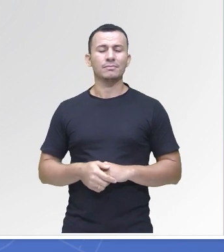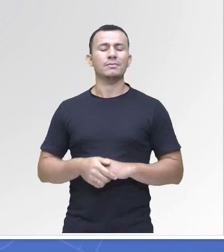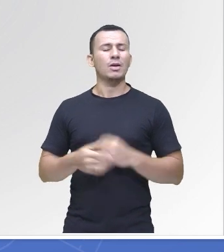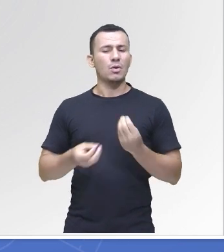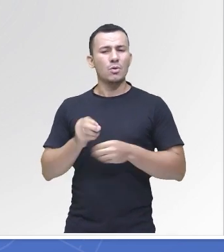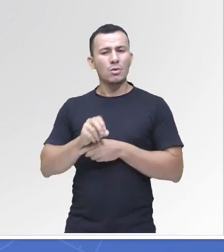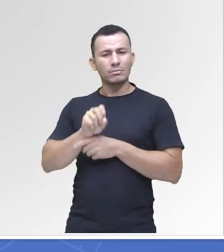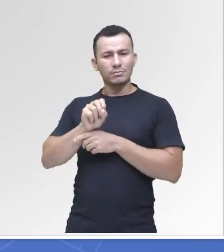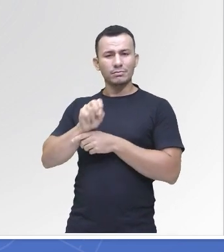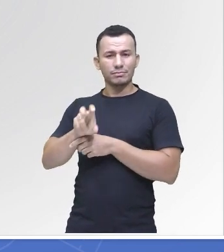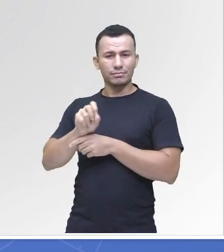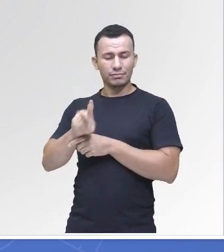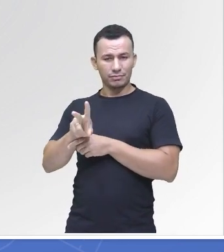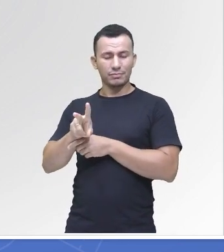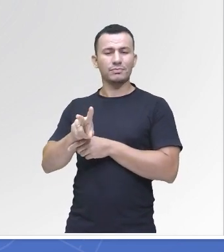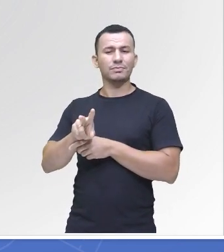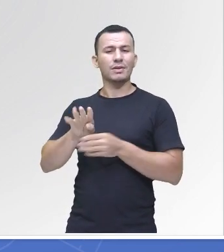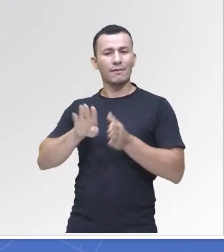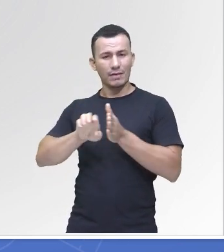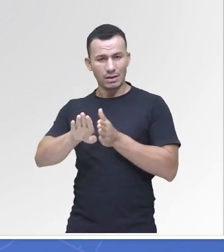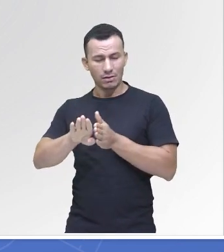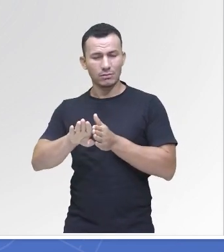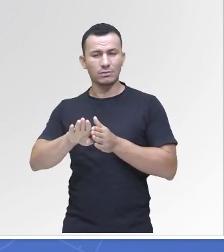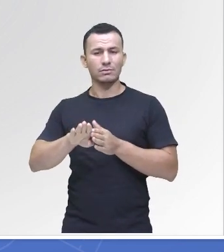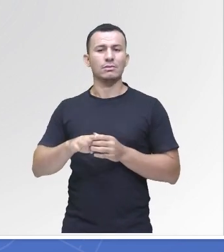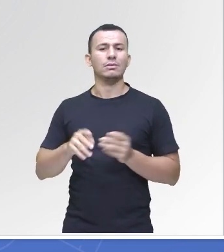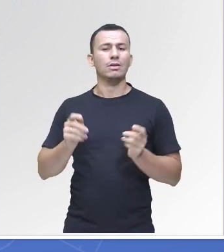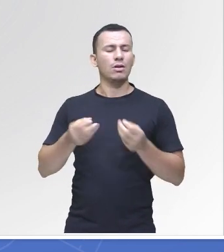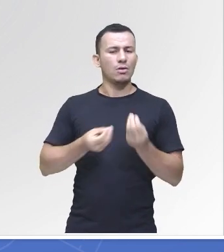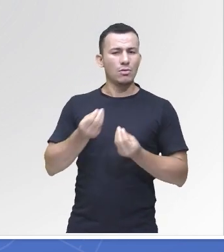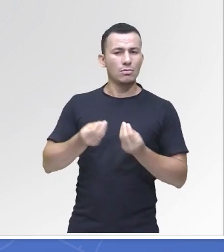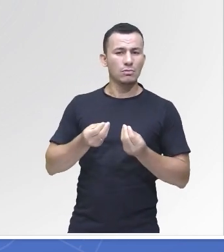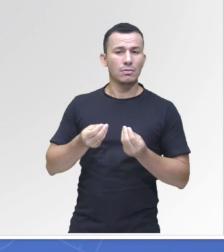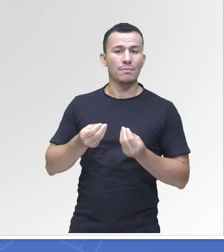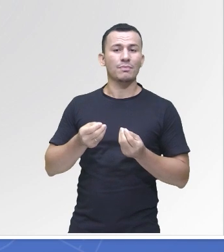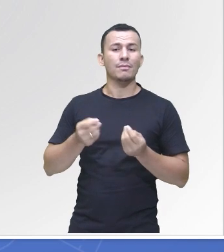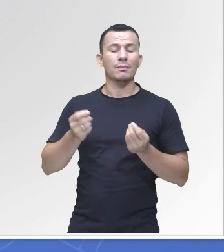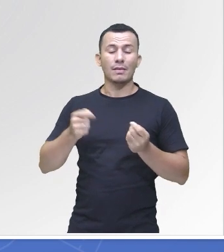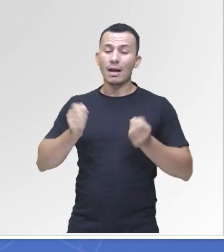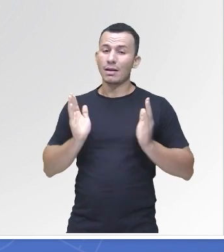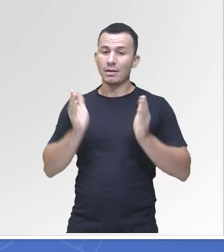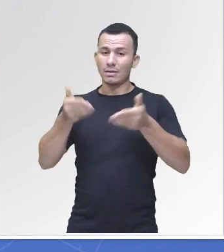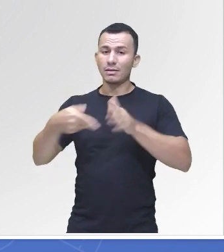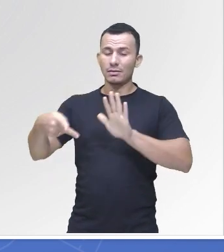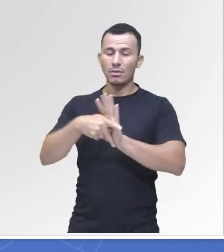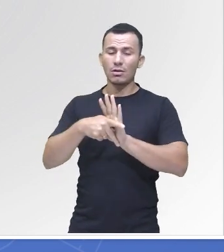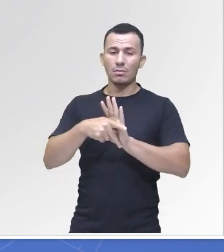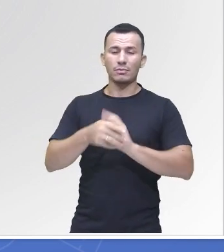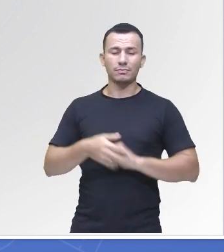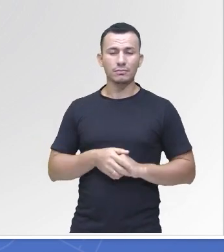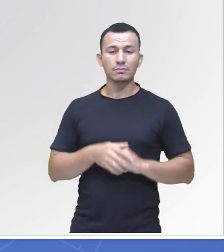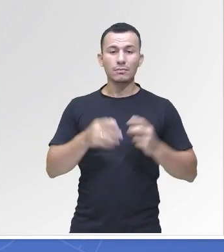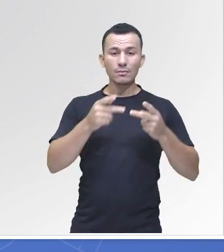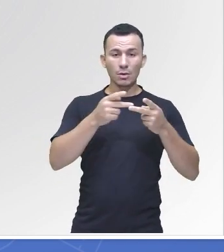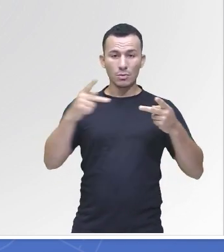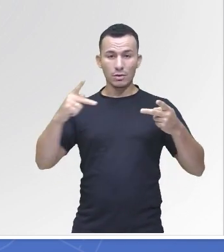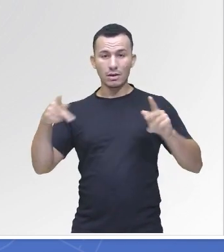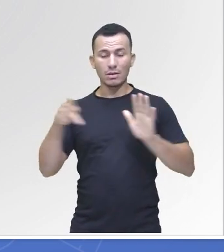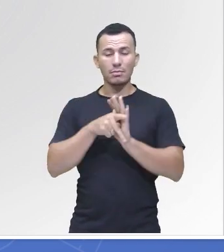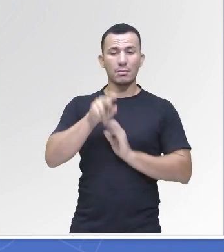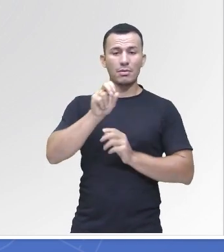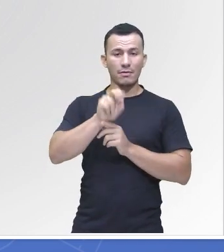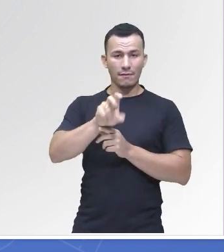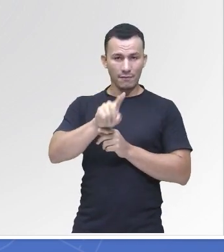infecção, nesse processo de infecção, a interação é altamente específica. Proteína dos vírus